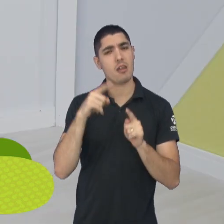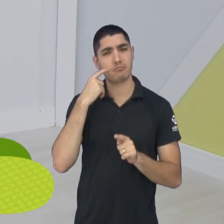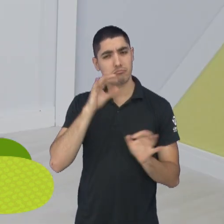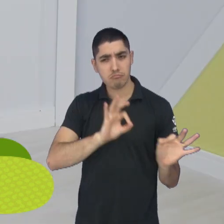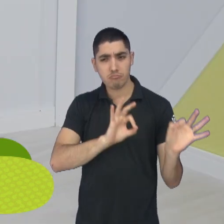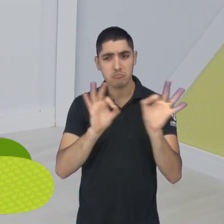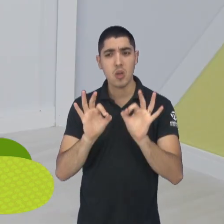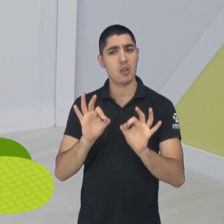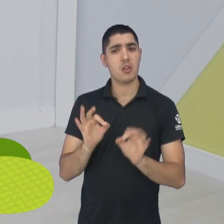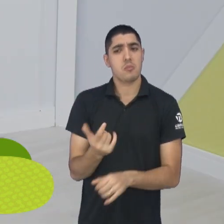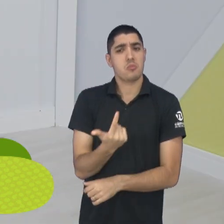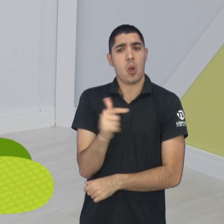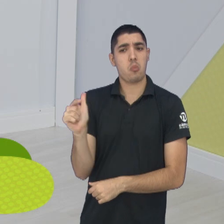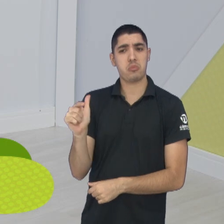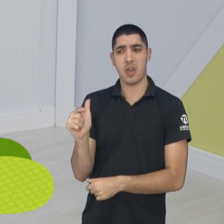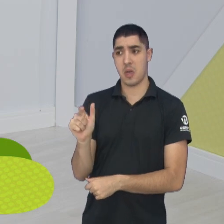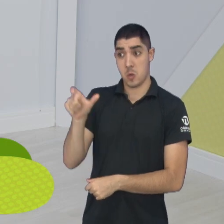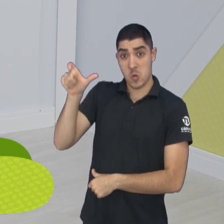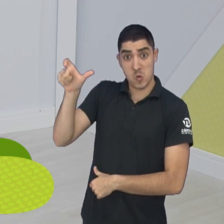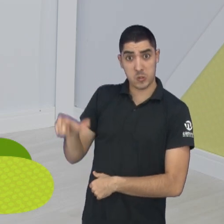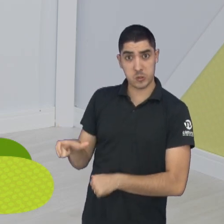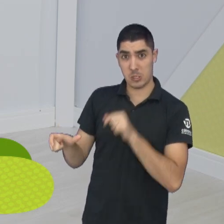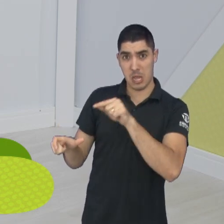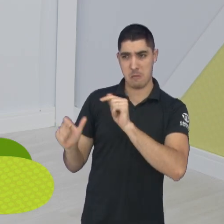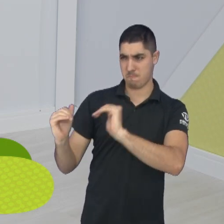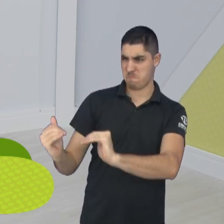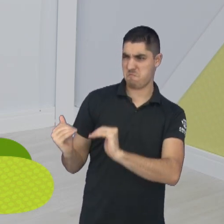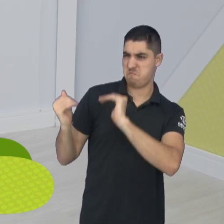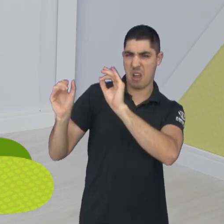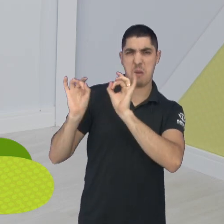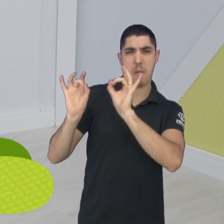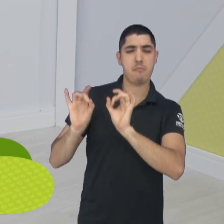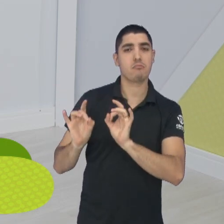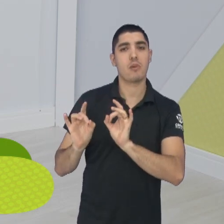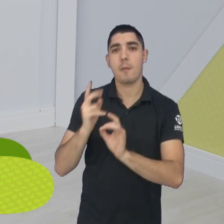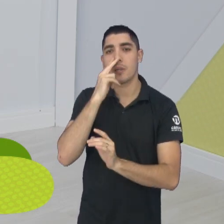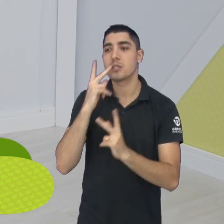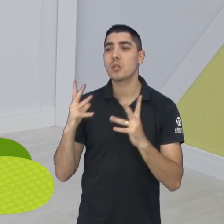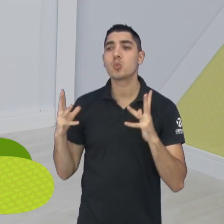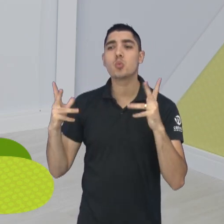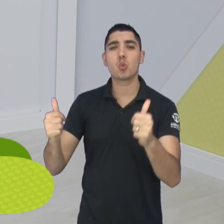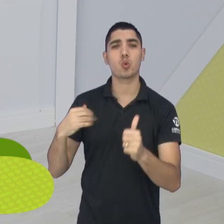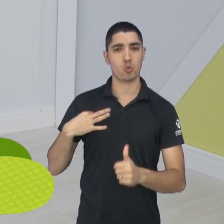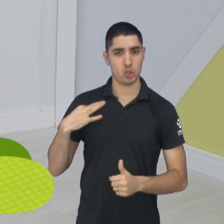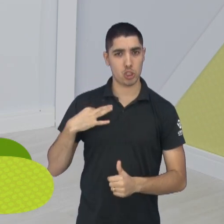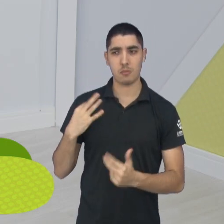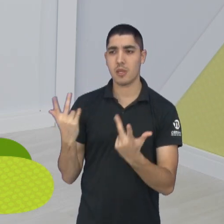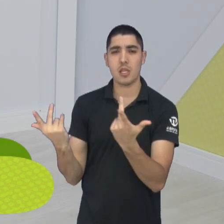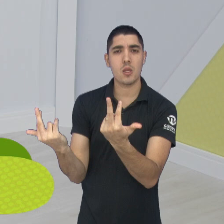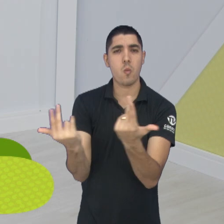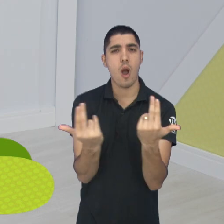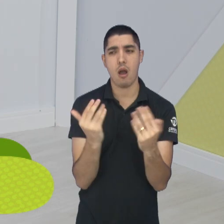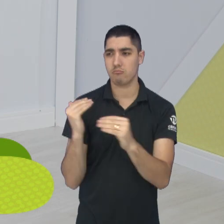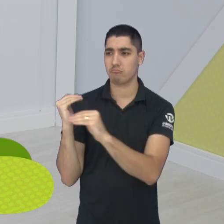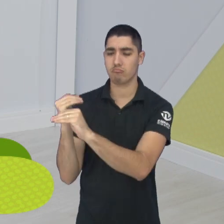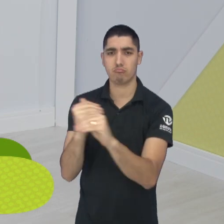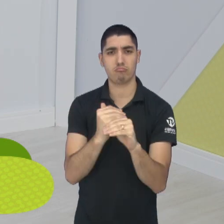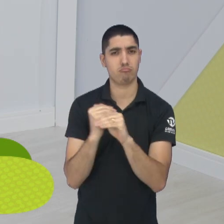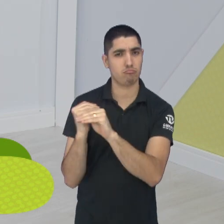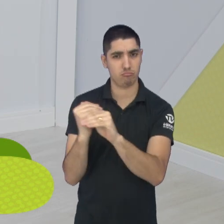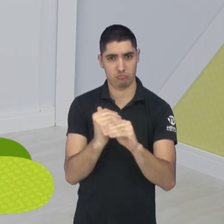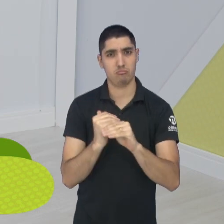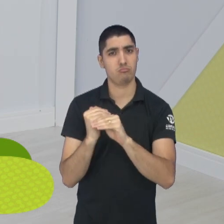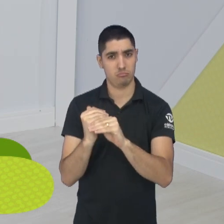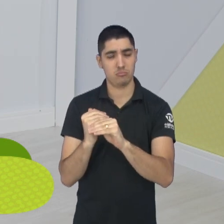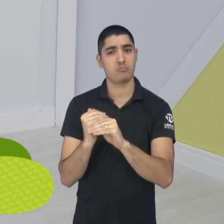voando dentro dessa Série A2, né? Tá tudo muito nivelado, até um nível, com todo respeito, mas um nível até um